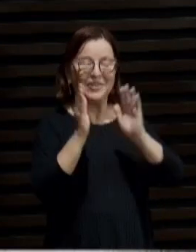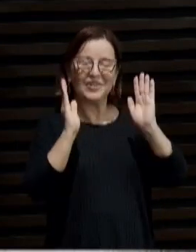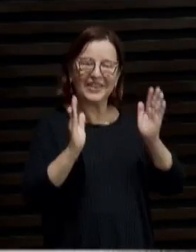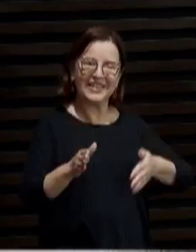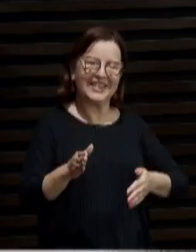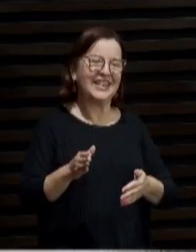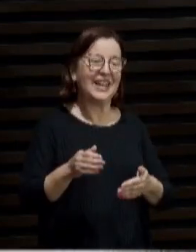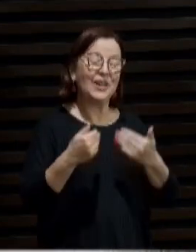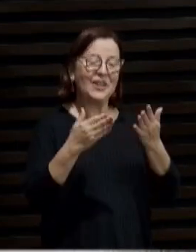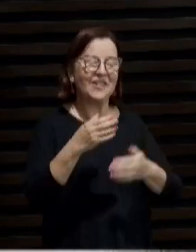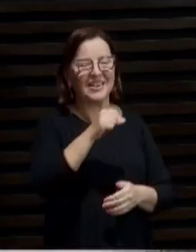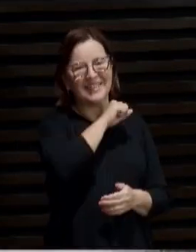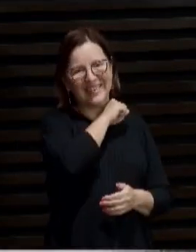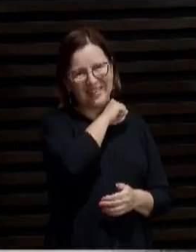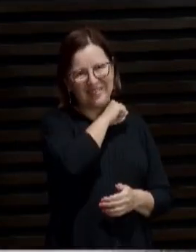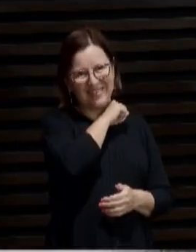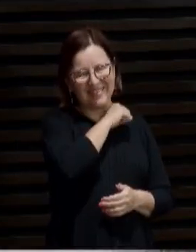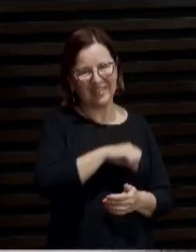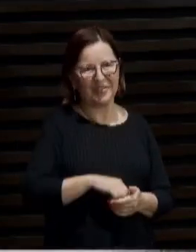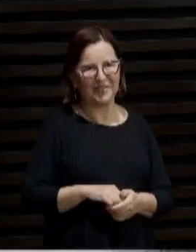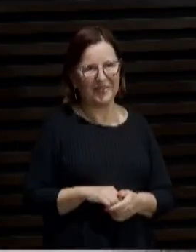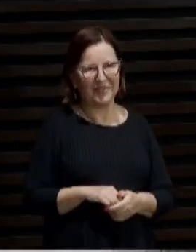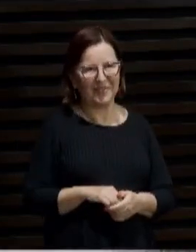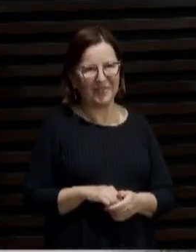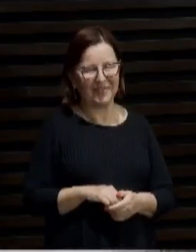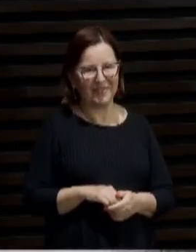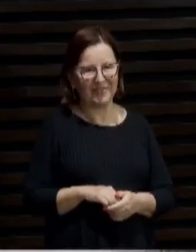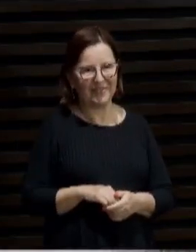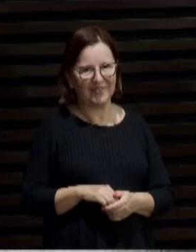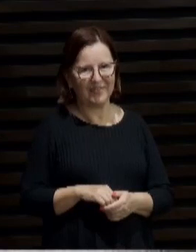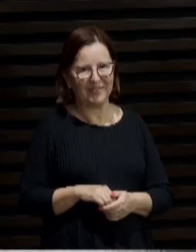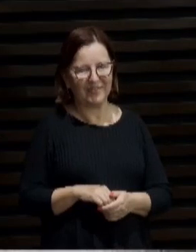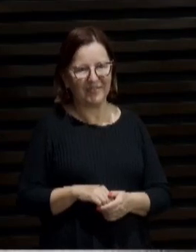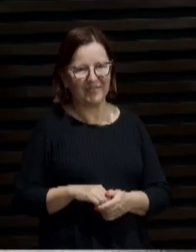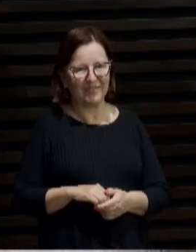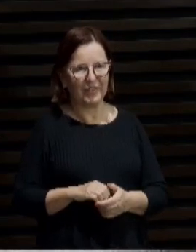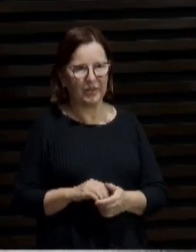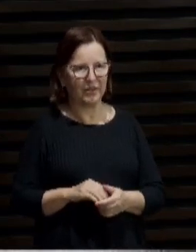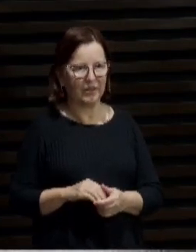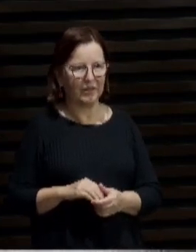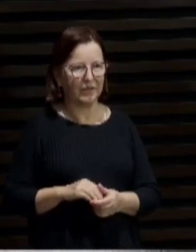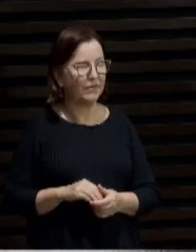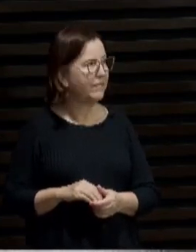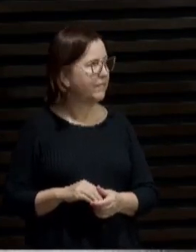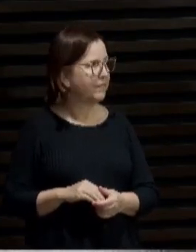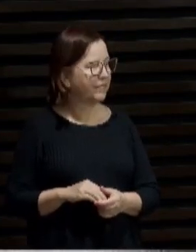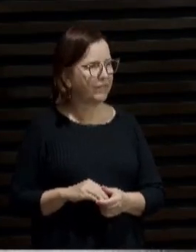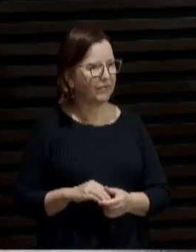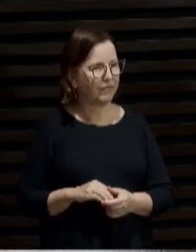o sacerdote, ele está vindo. Quem é esse outro animal que está sendo imolado, meu irmão?